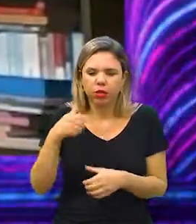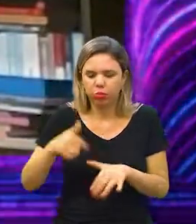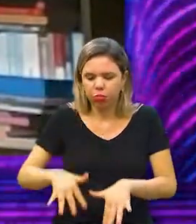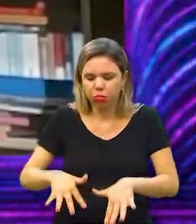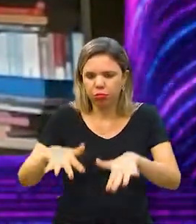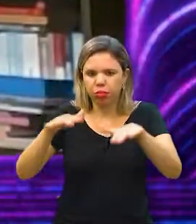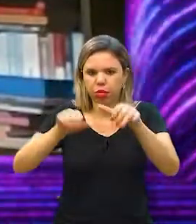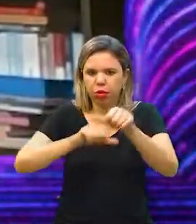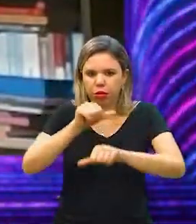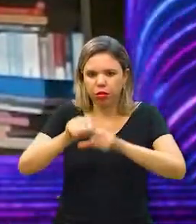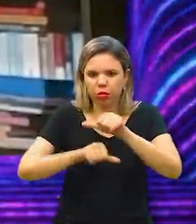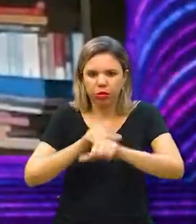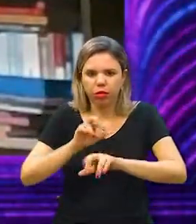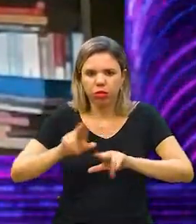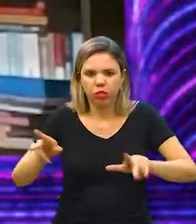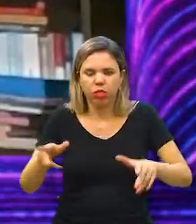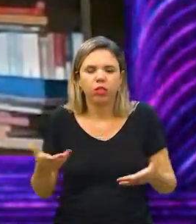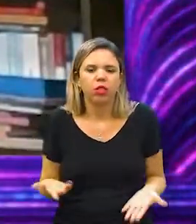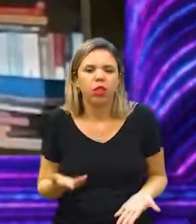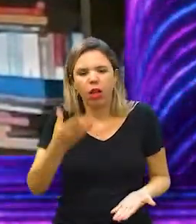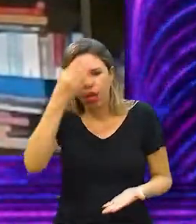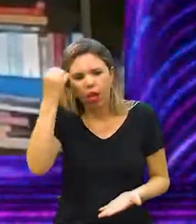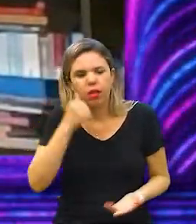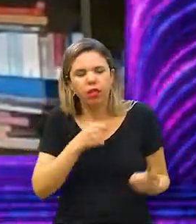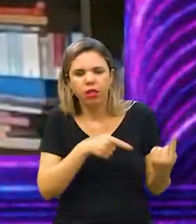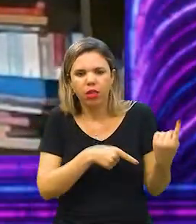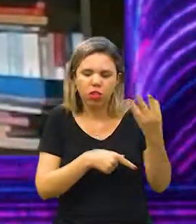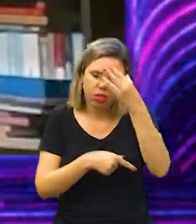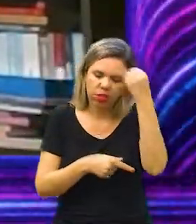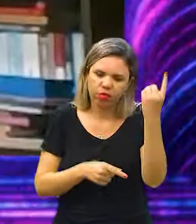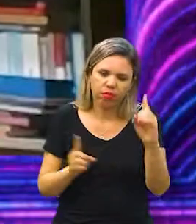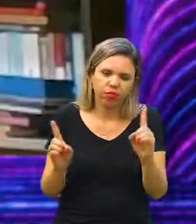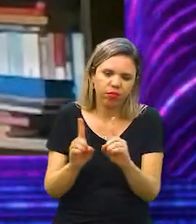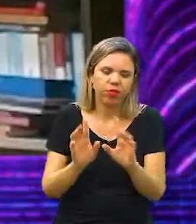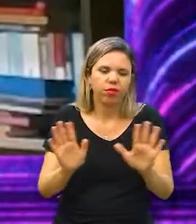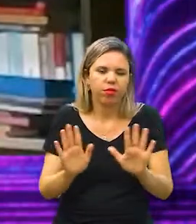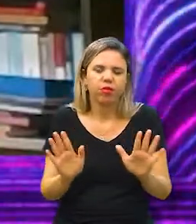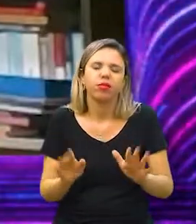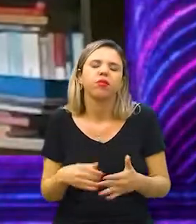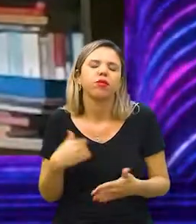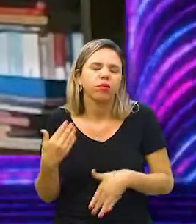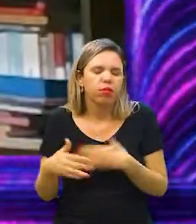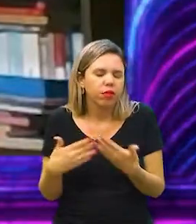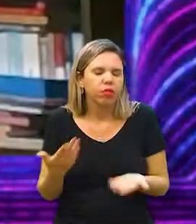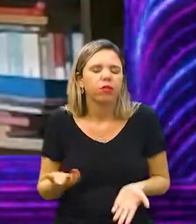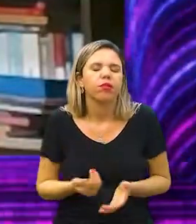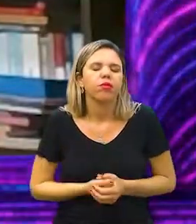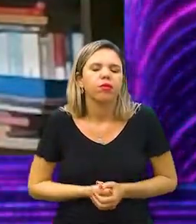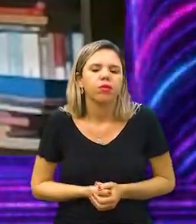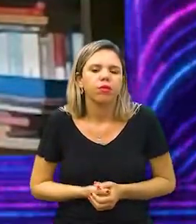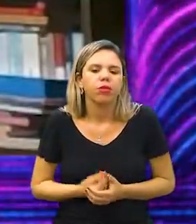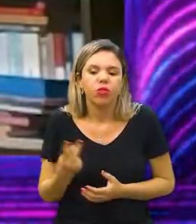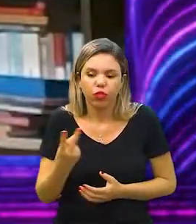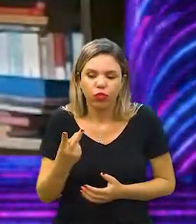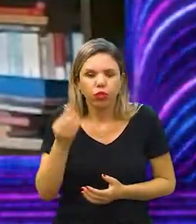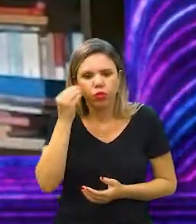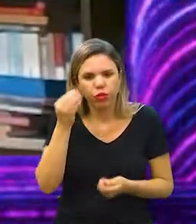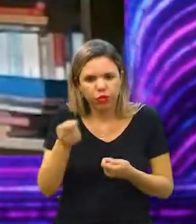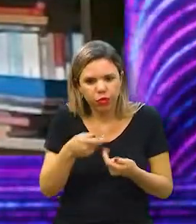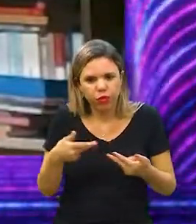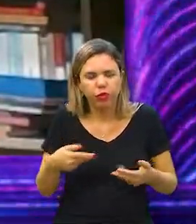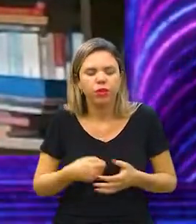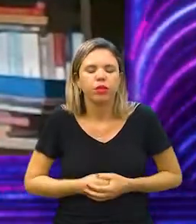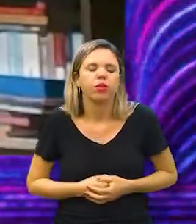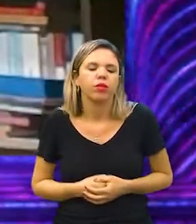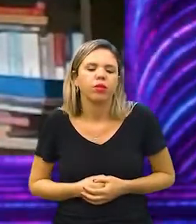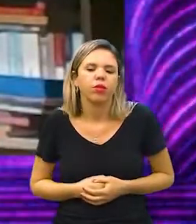de infância se transformou, né? Ele não esqueceu ela não esqueceu ele, e eles tentam lidar com